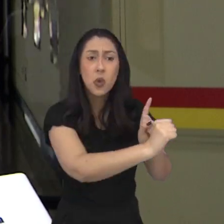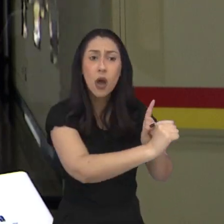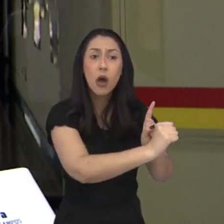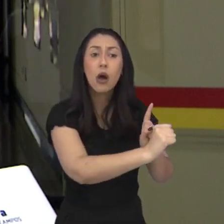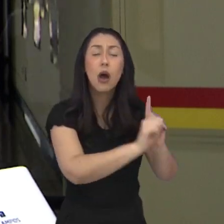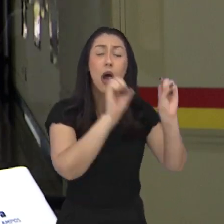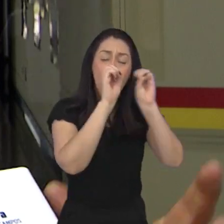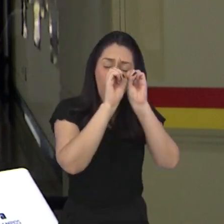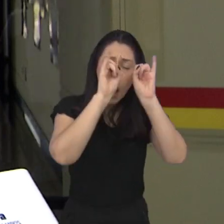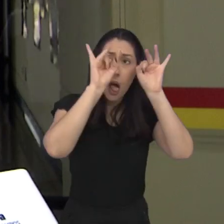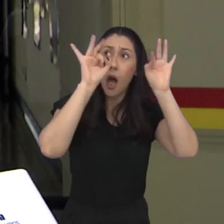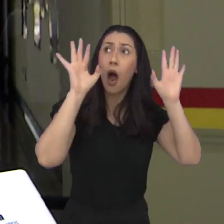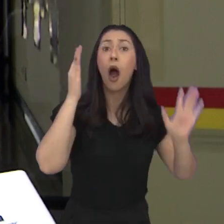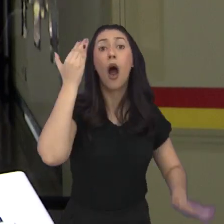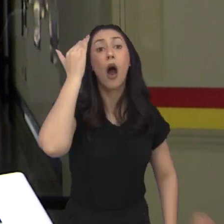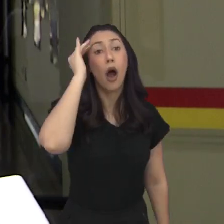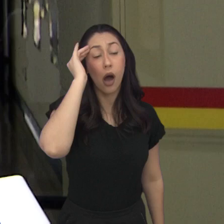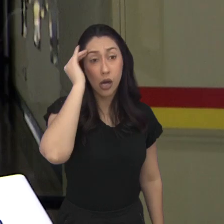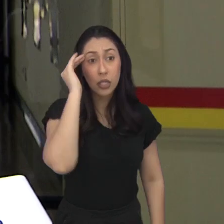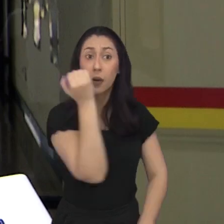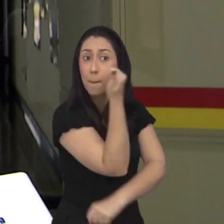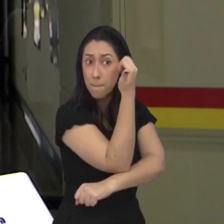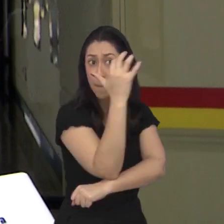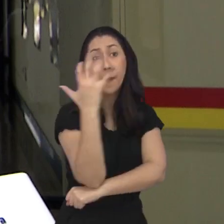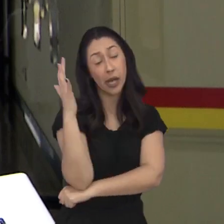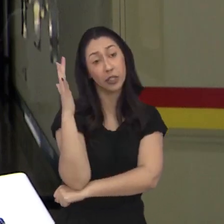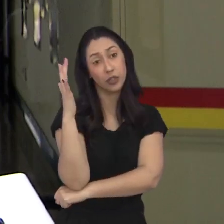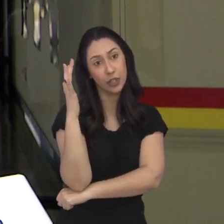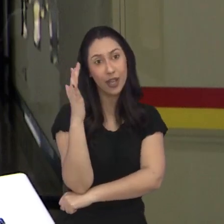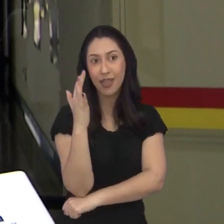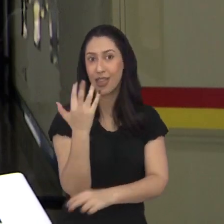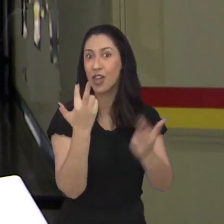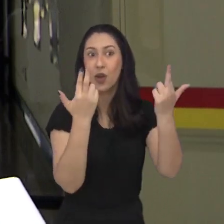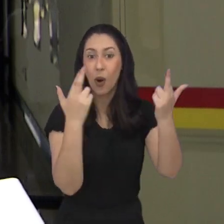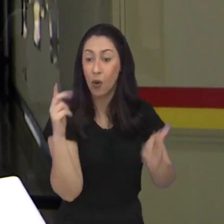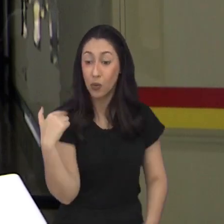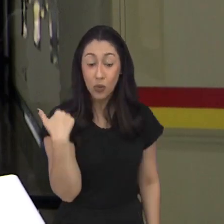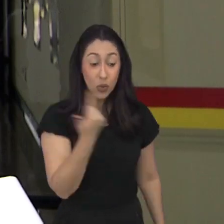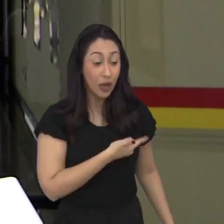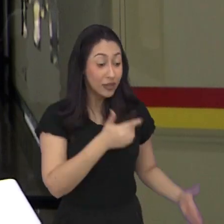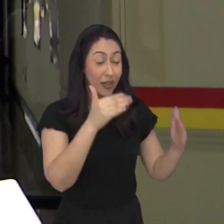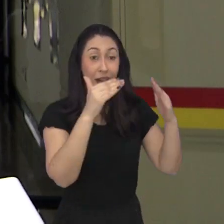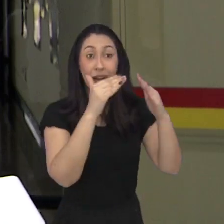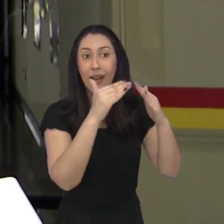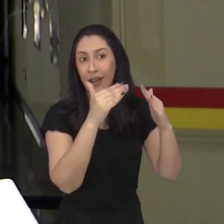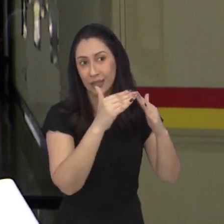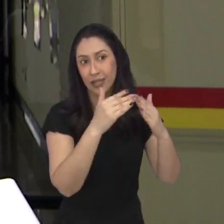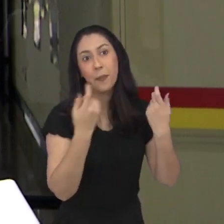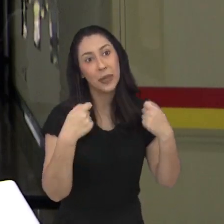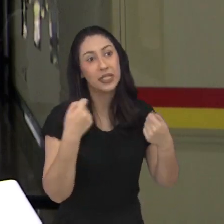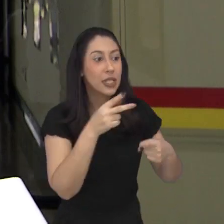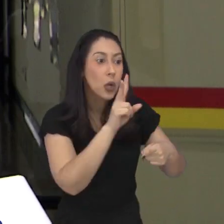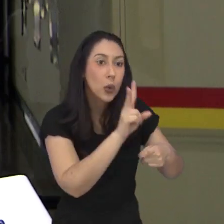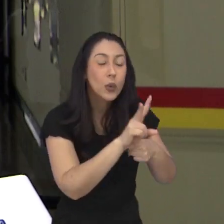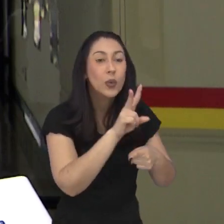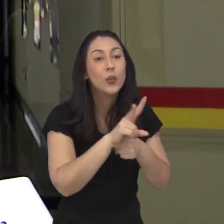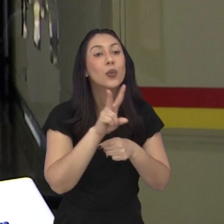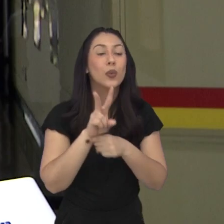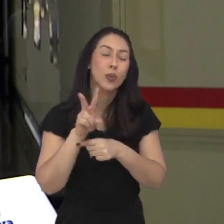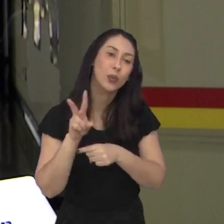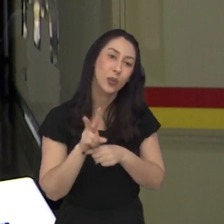sociedade tenha, de fato, uma clareza de que o meio ambiente é o nosso habitat, não é? E se a gente não cuidar do meio ambiente, nós não estamos cuidando